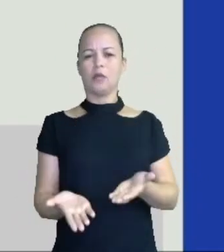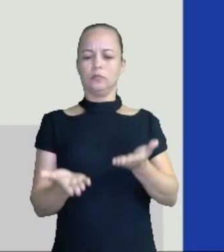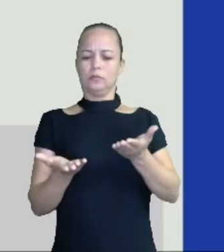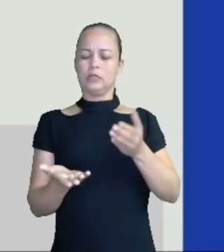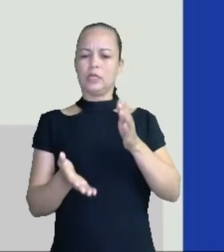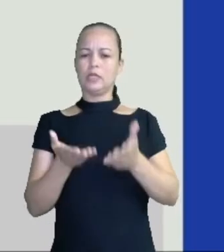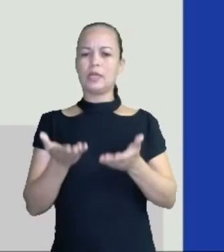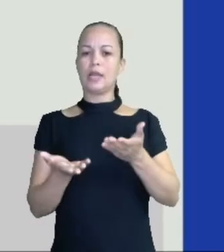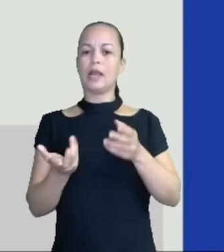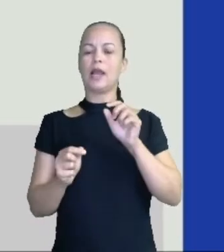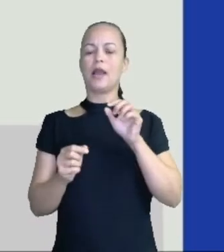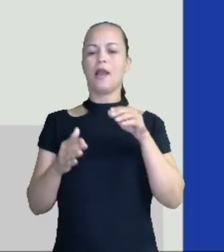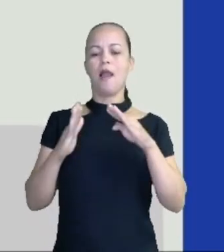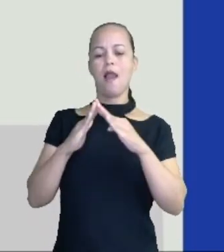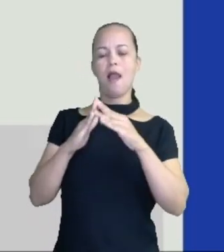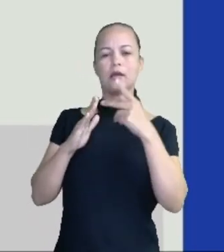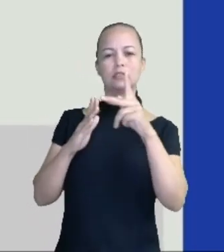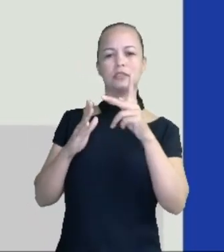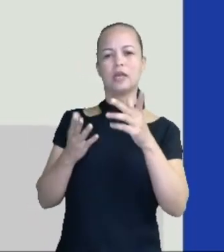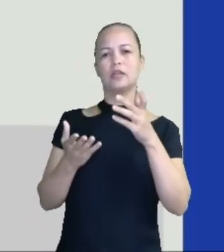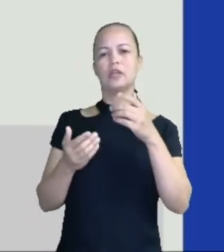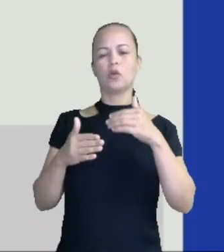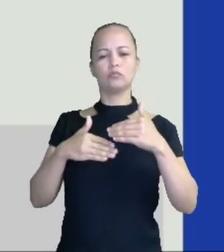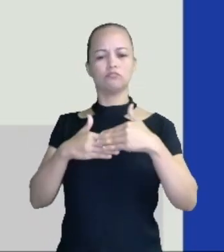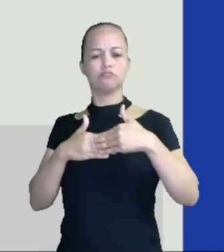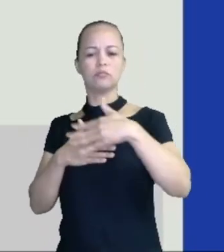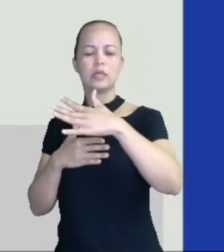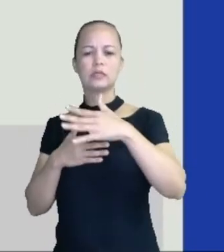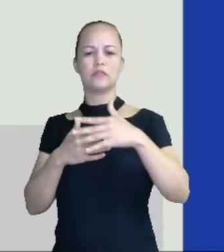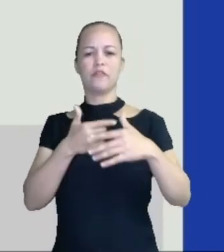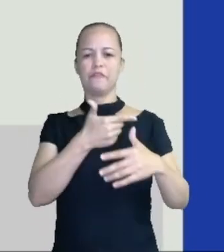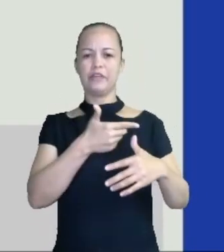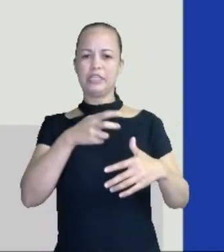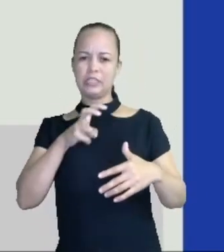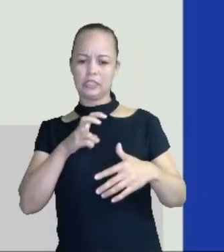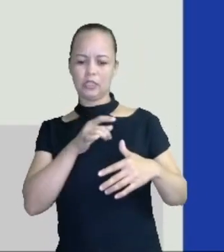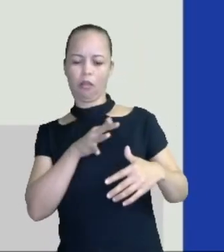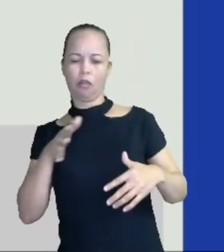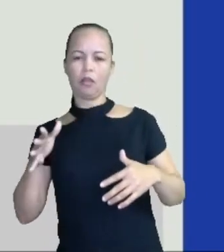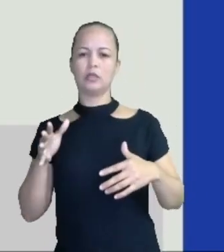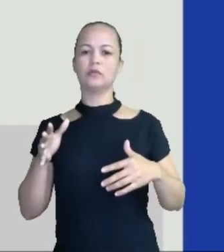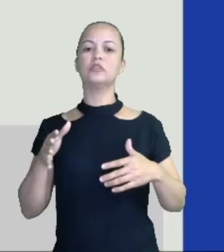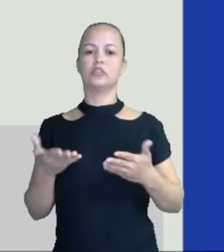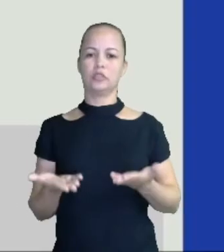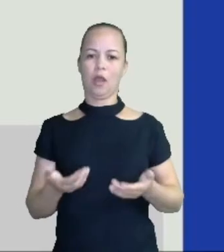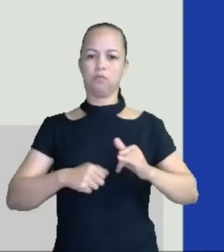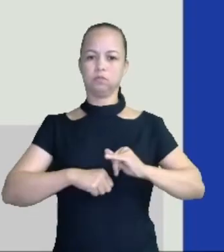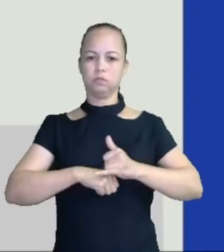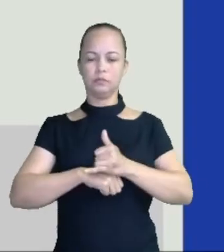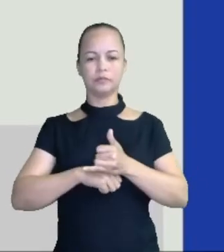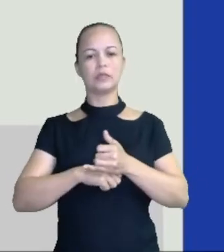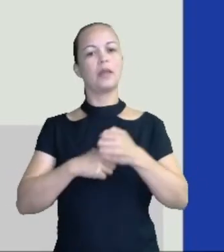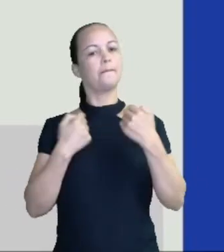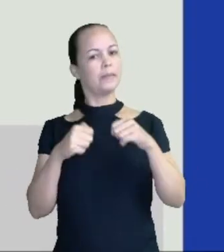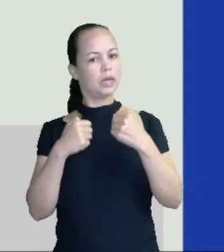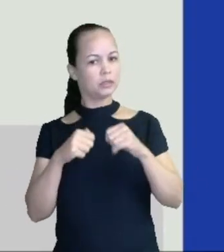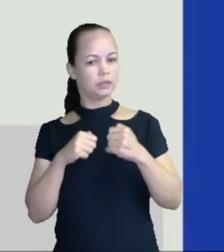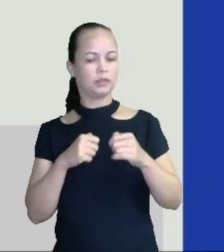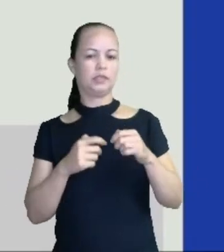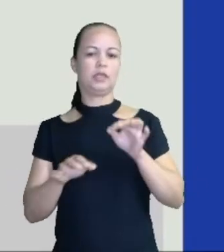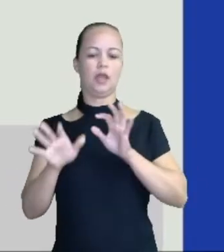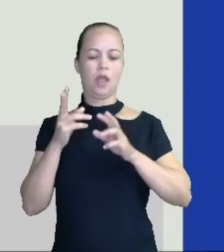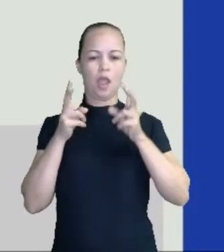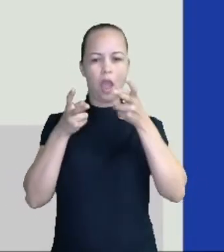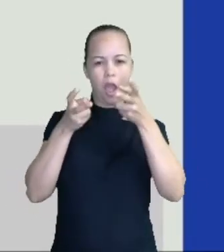de 24,9, ou seja, de 25 em diante, significa dizer que você está com sobrepeso e precisa ter bastante